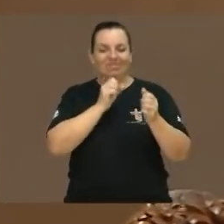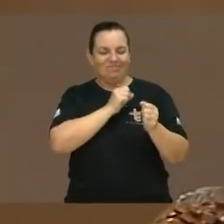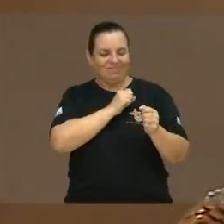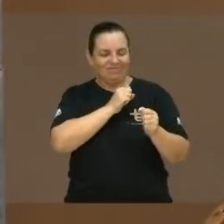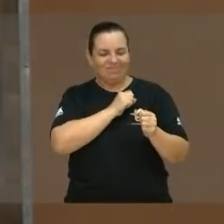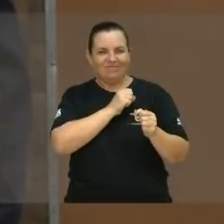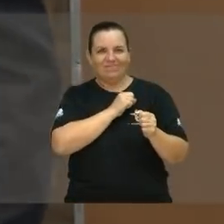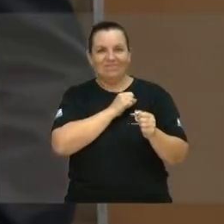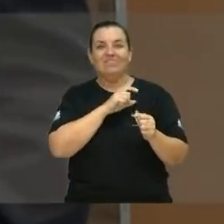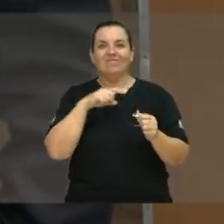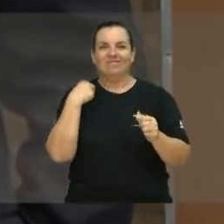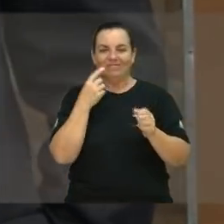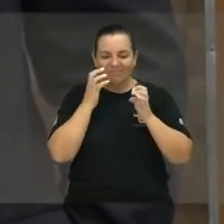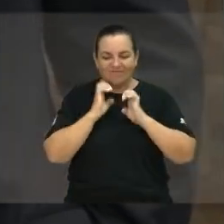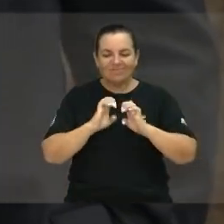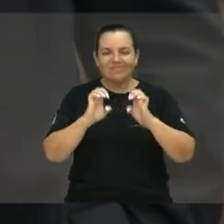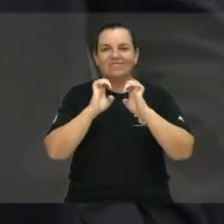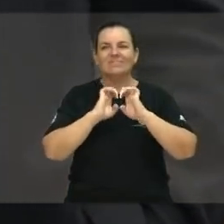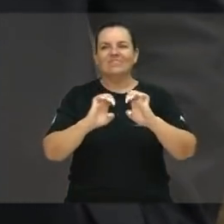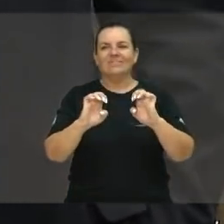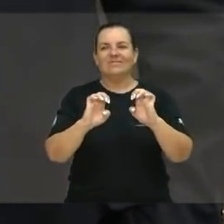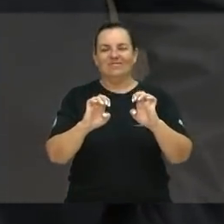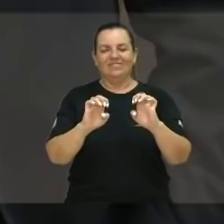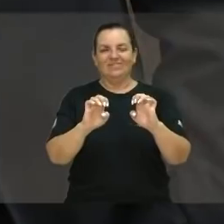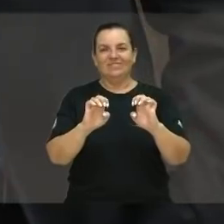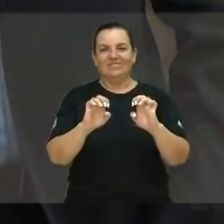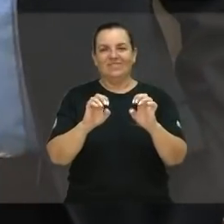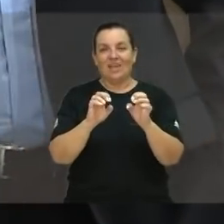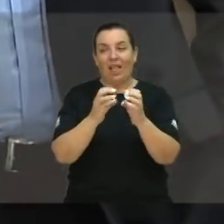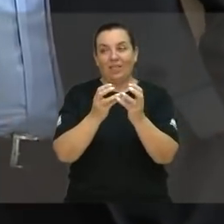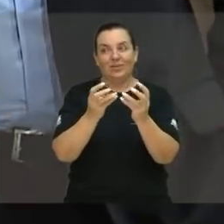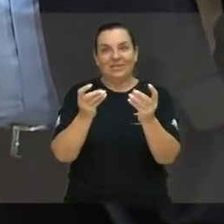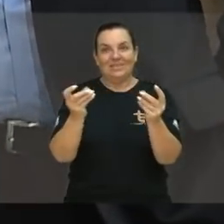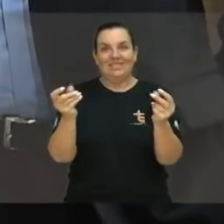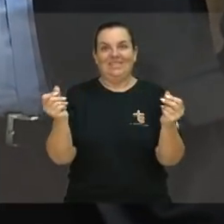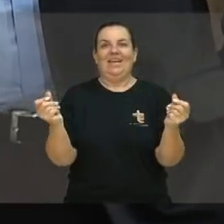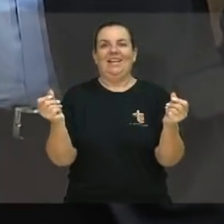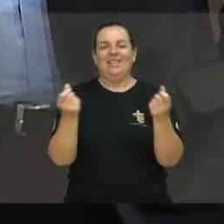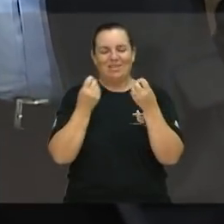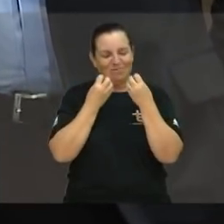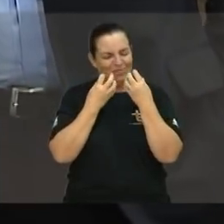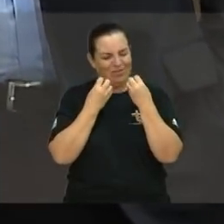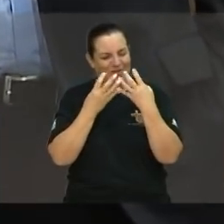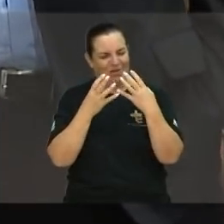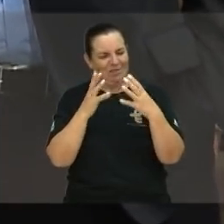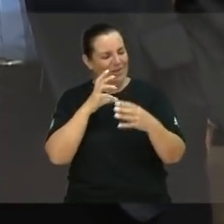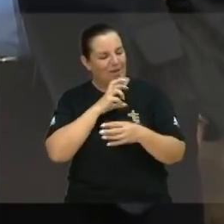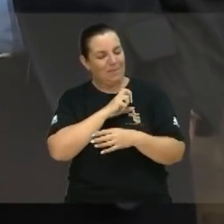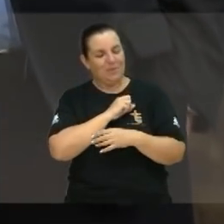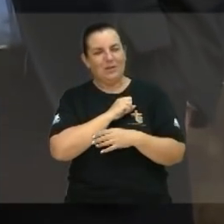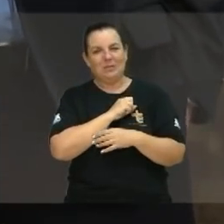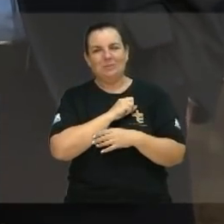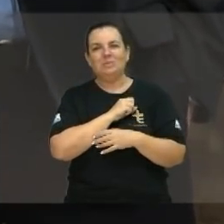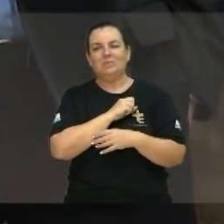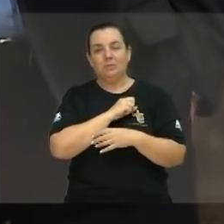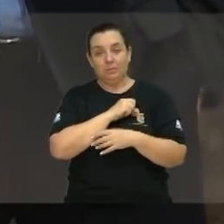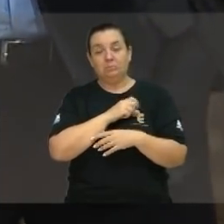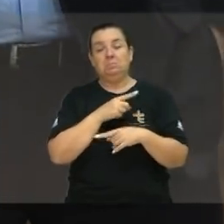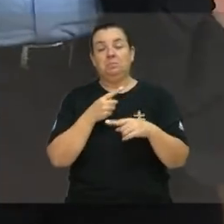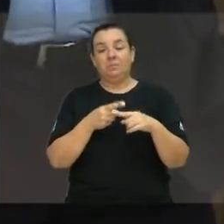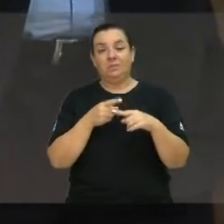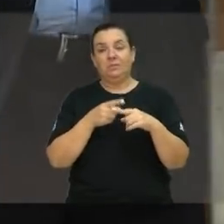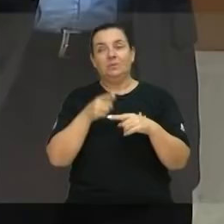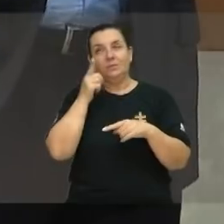paixão com que se evangelizar se qualifica qualificam nos para ótimos